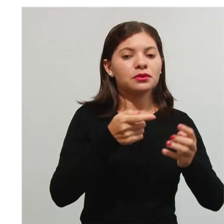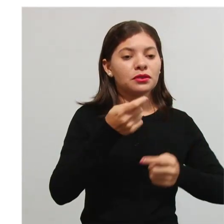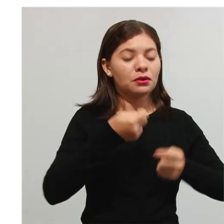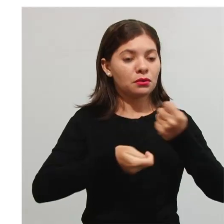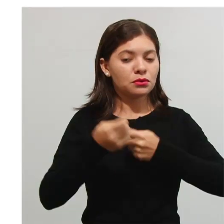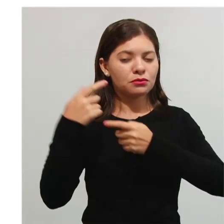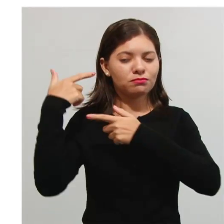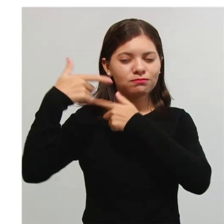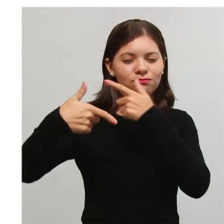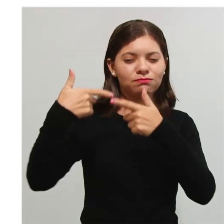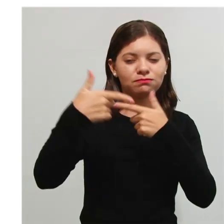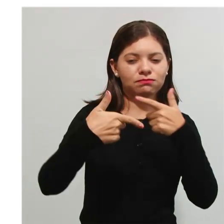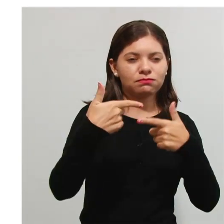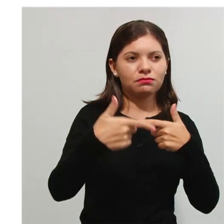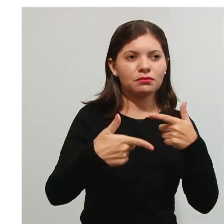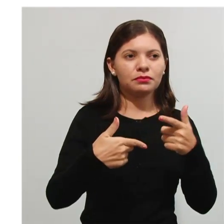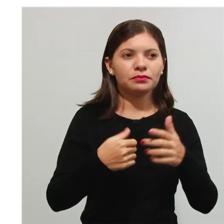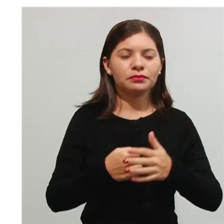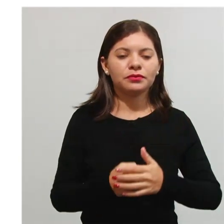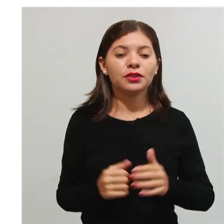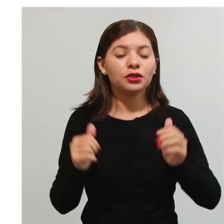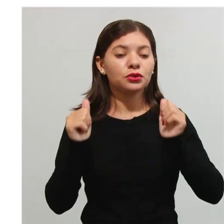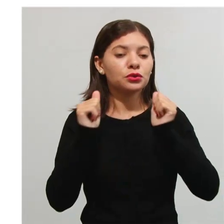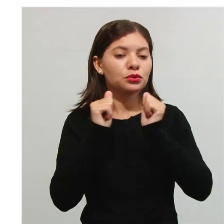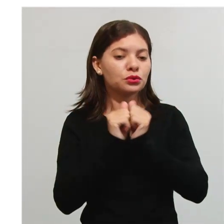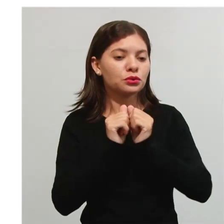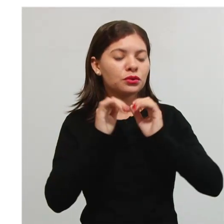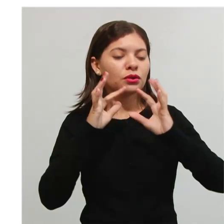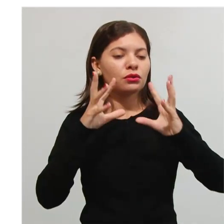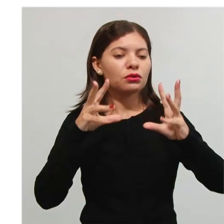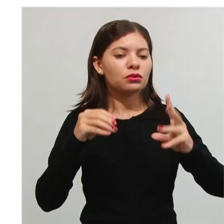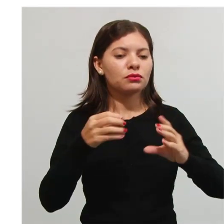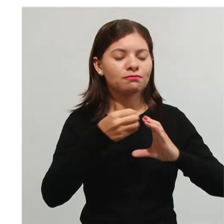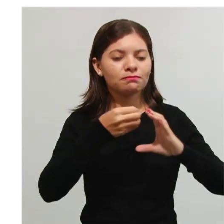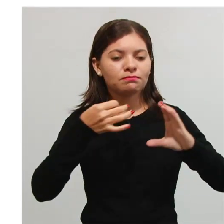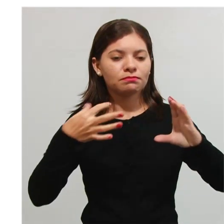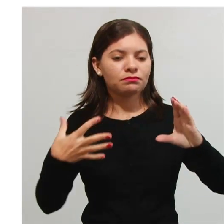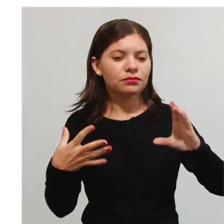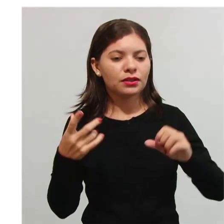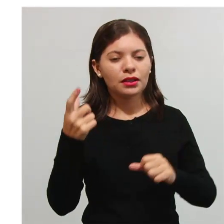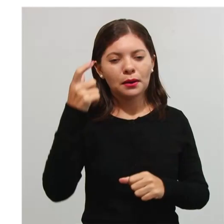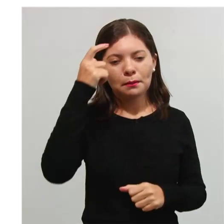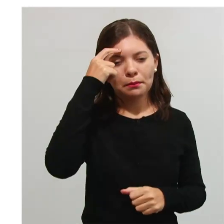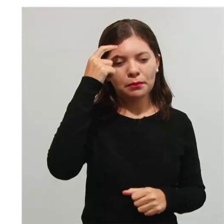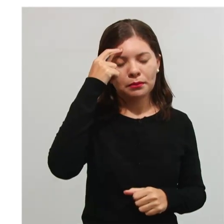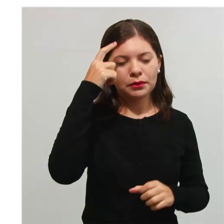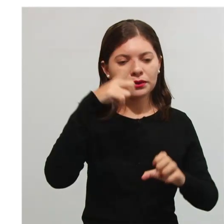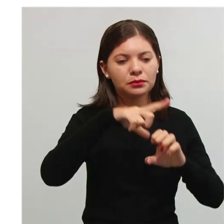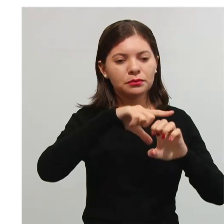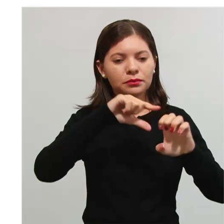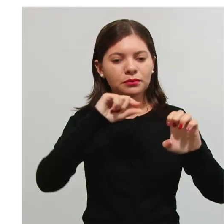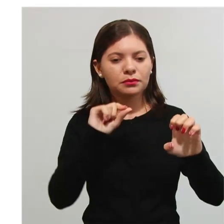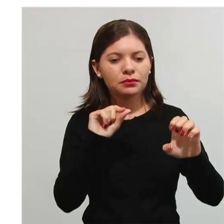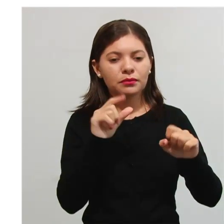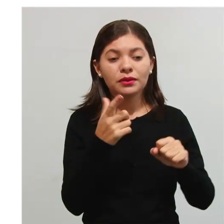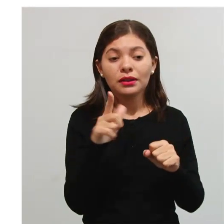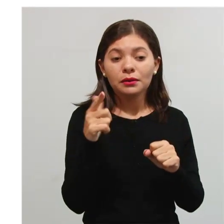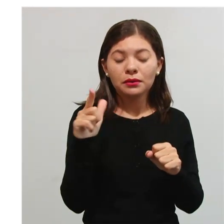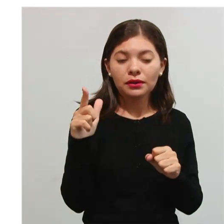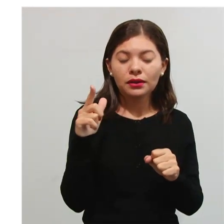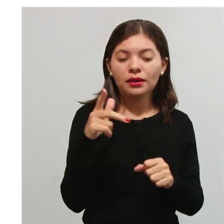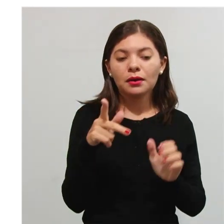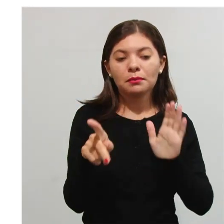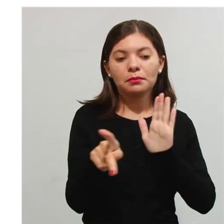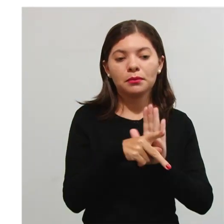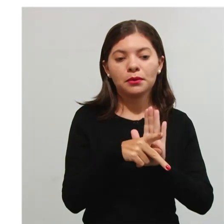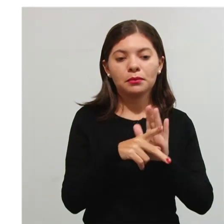Quando alguém reúne as características da mentalidade empreendedora, apesar dele não ter a sua própria